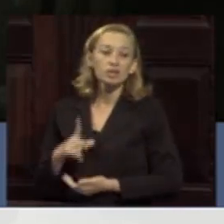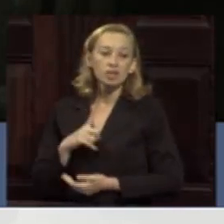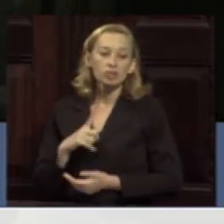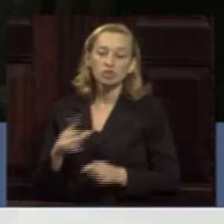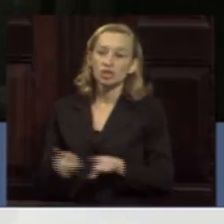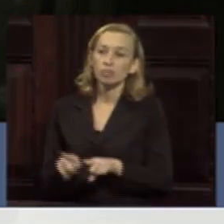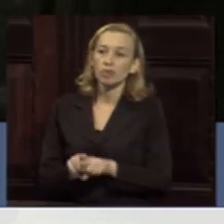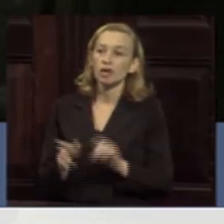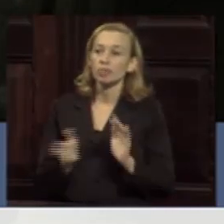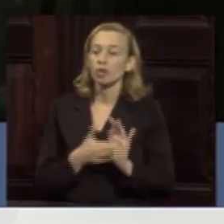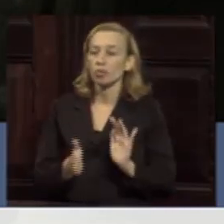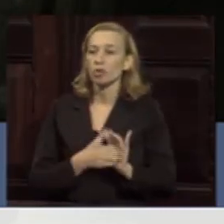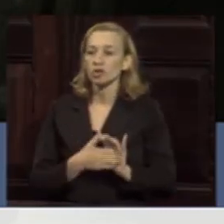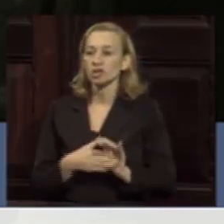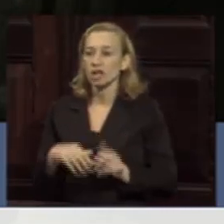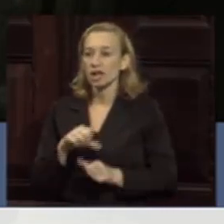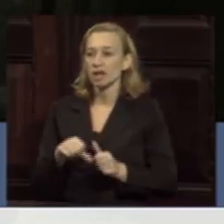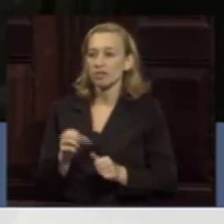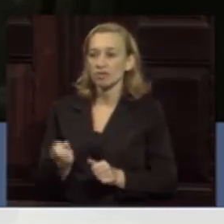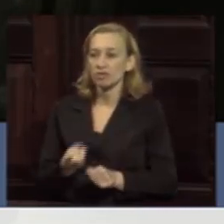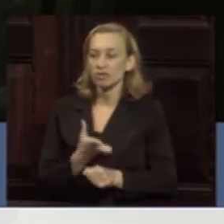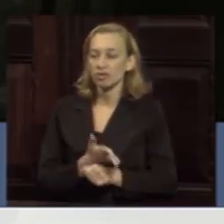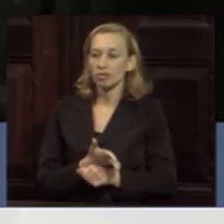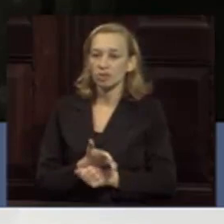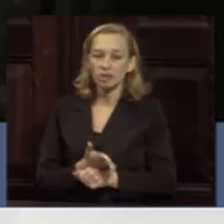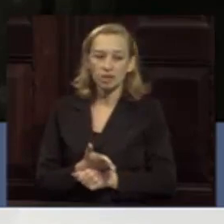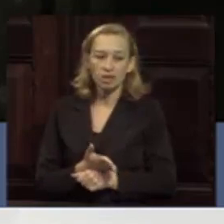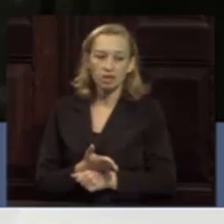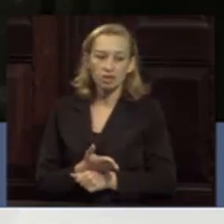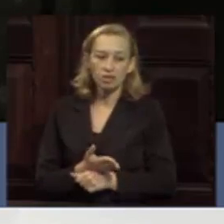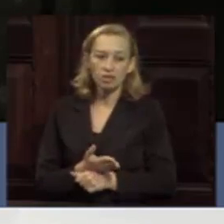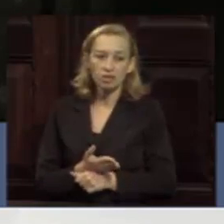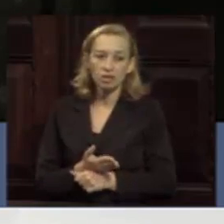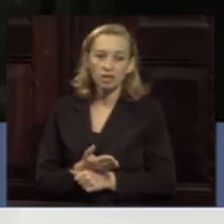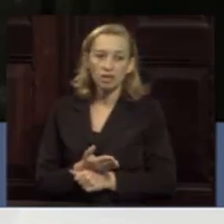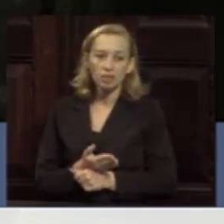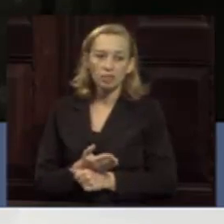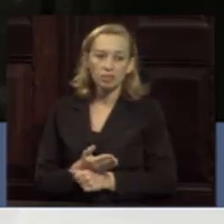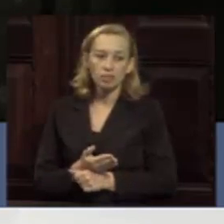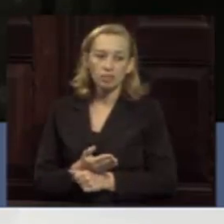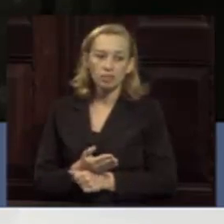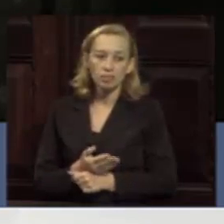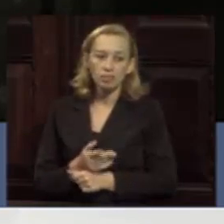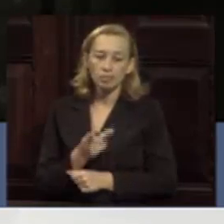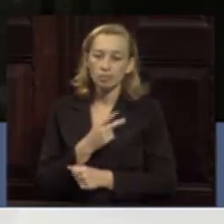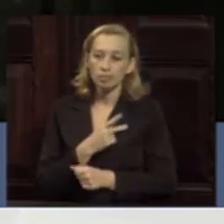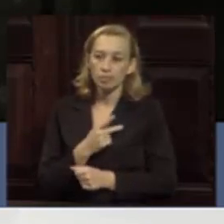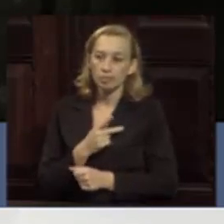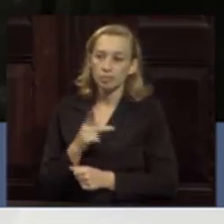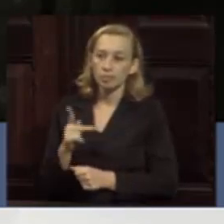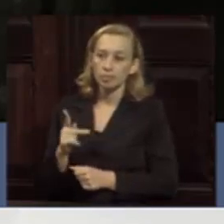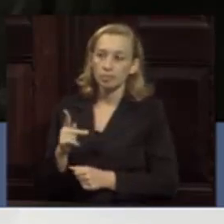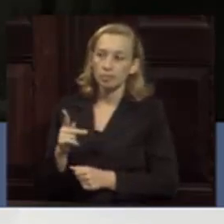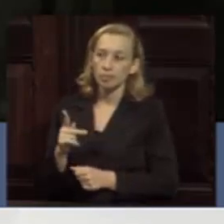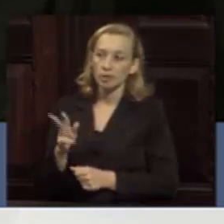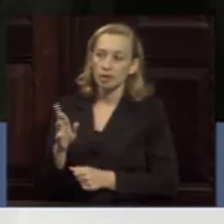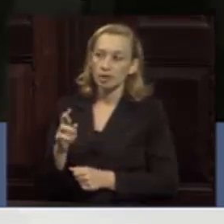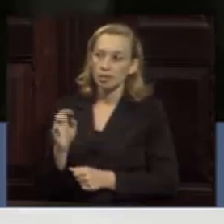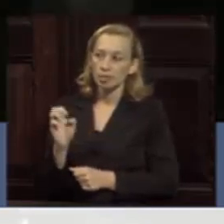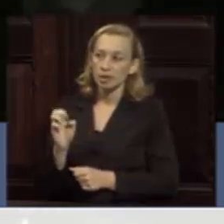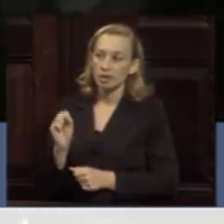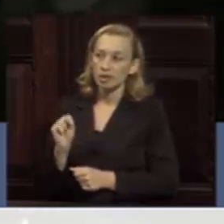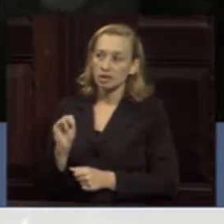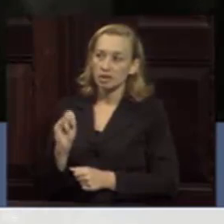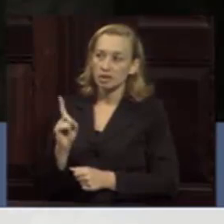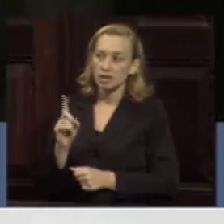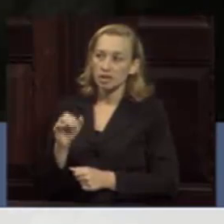da reforma da Previdência, onde as mulheres estão sendo também atingidas, quando sabemos